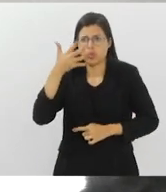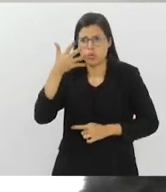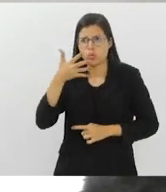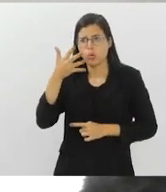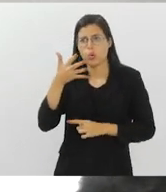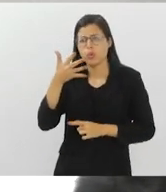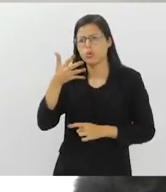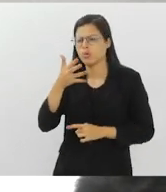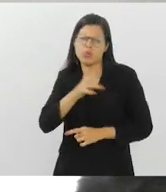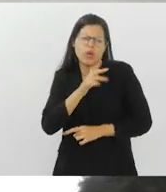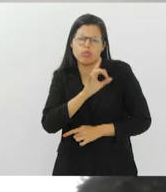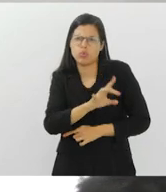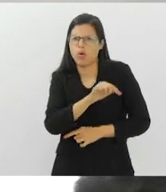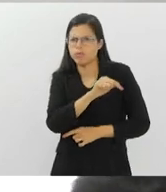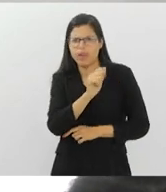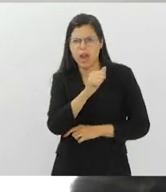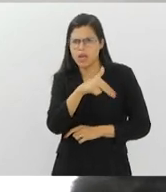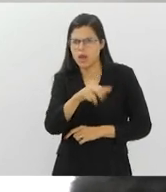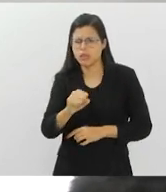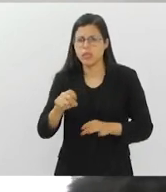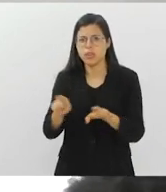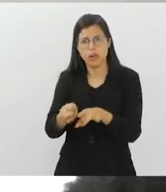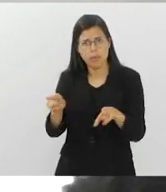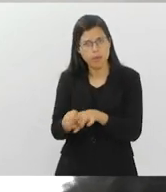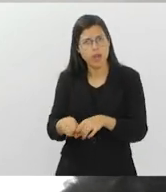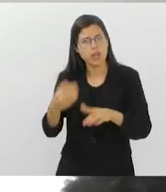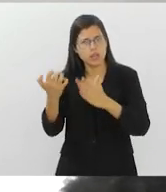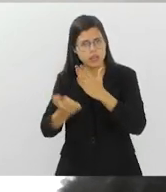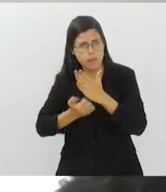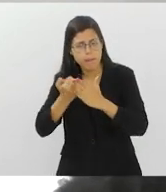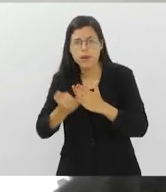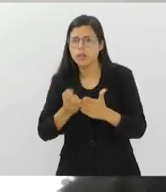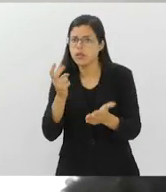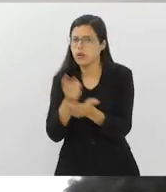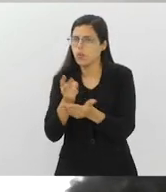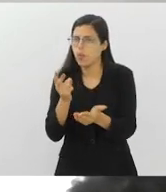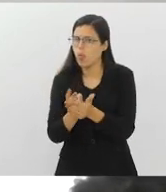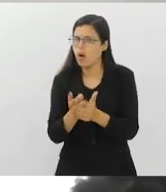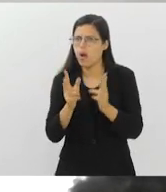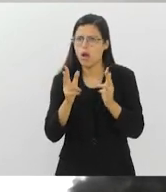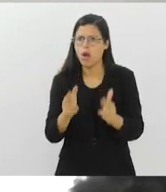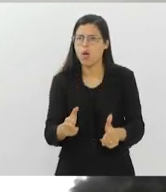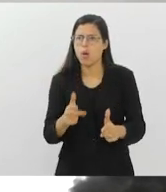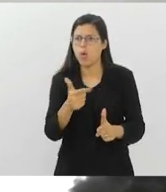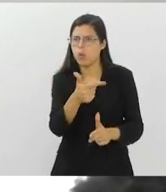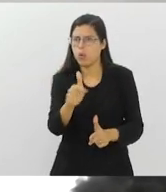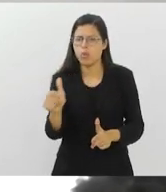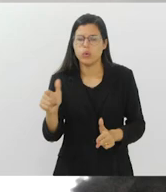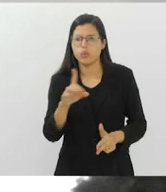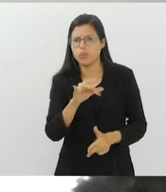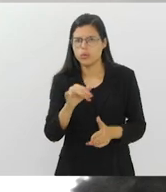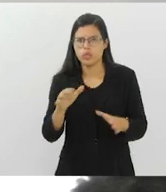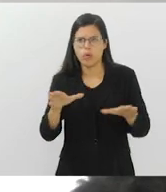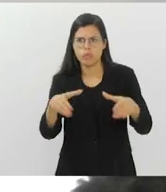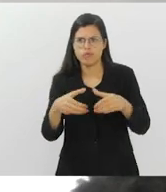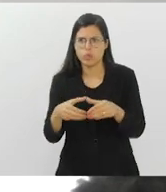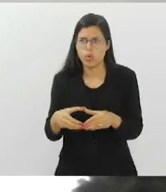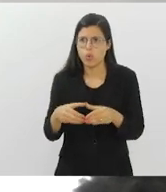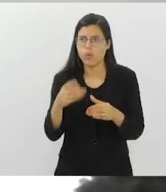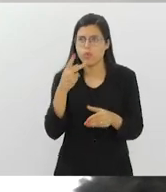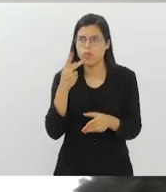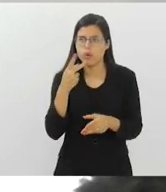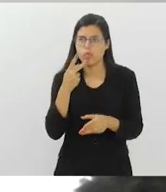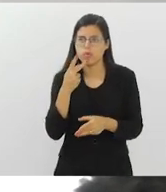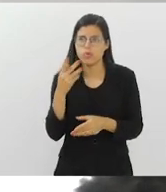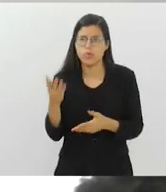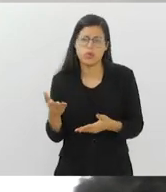Quando a gente ouve também os planos de saúde, é a mesma conversa. Outro dia recebi uma comissão no meu gabinete que falou, falei, mas se vocês estão